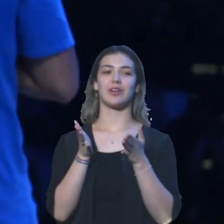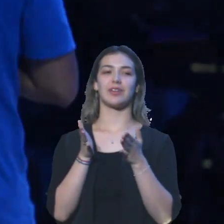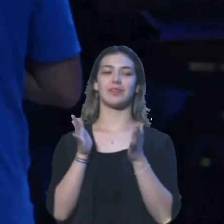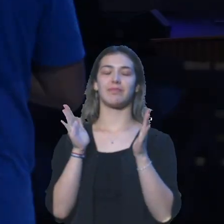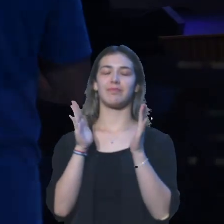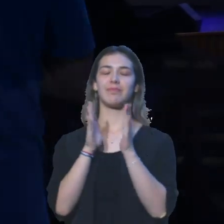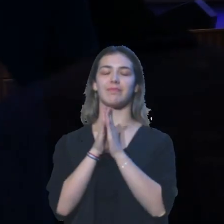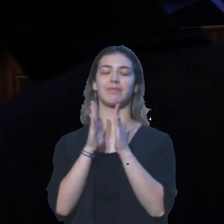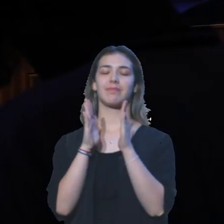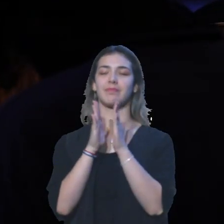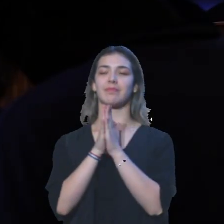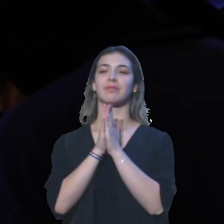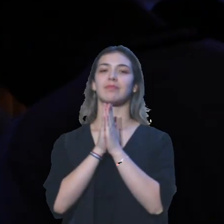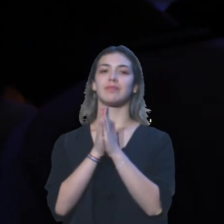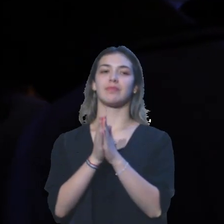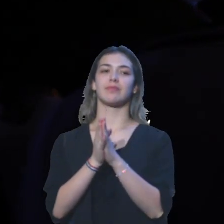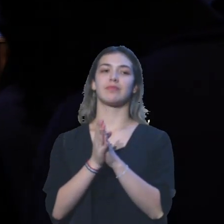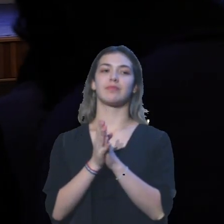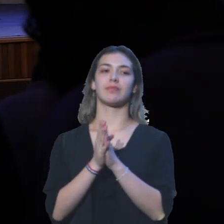olho.